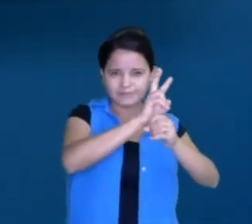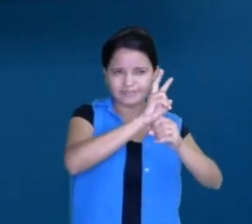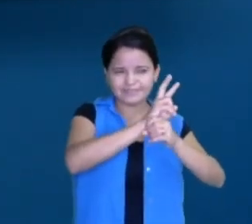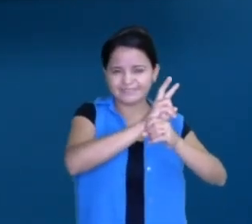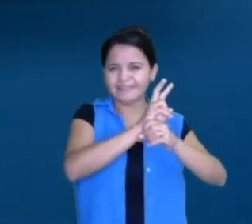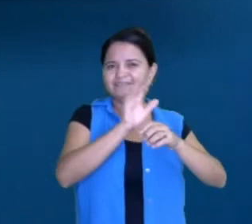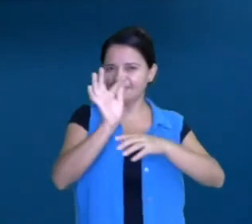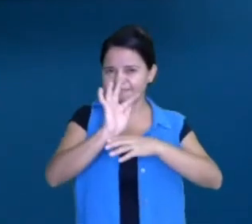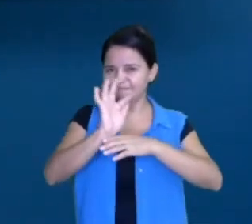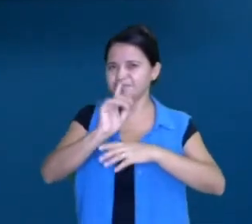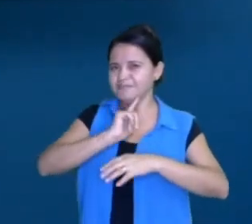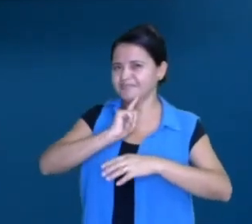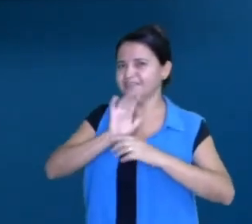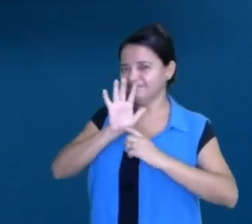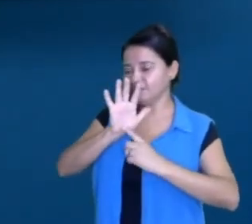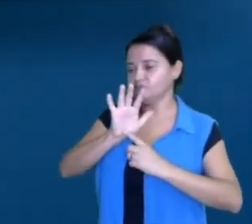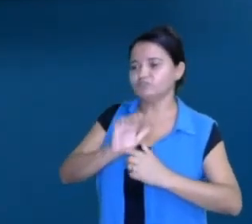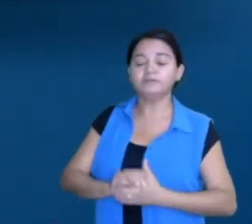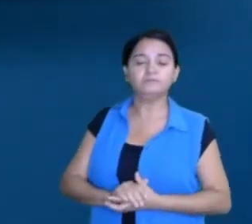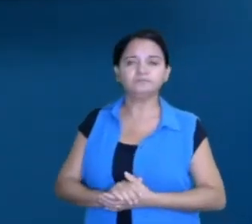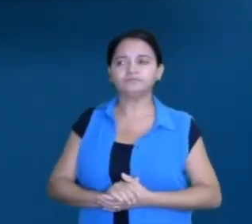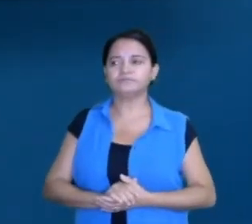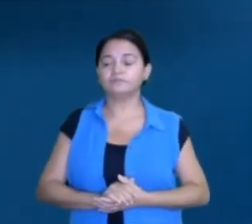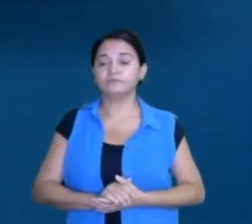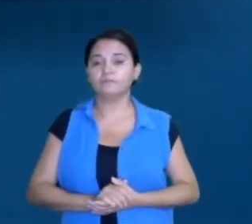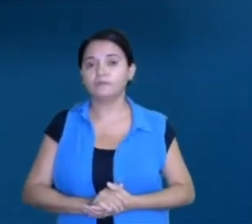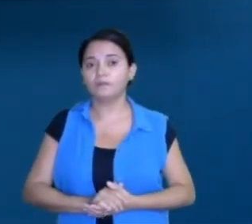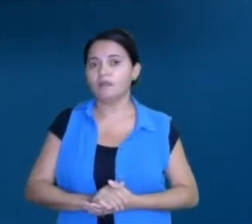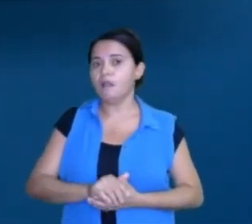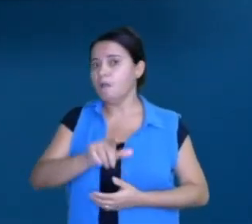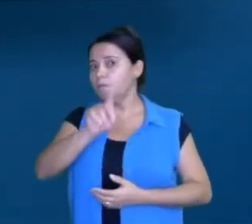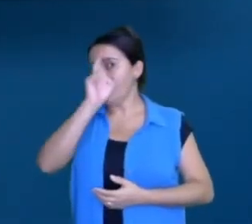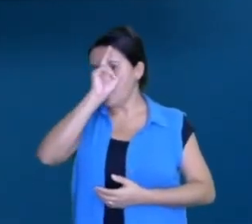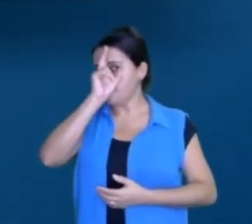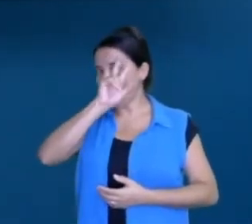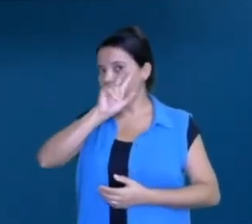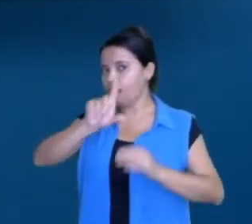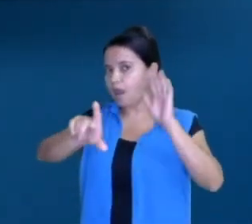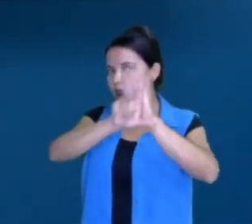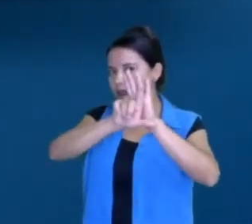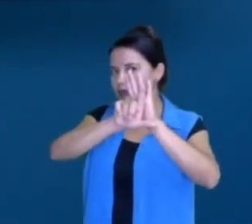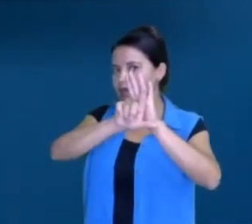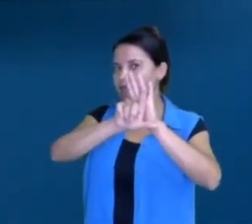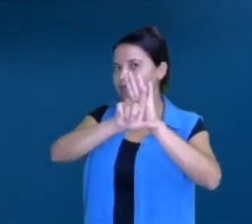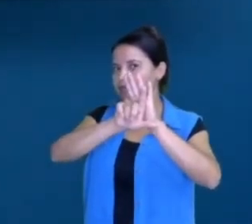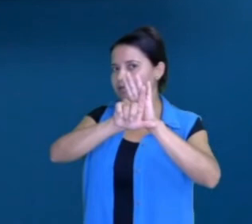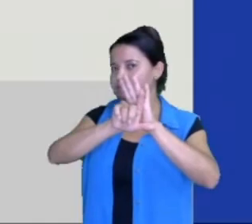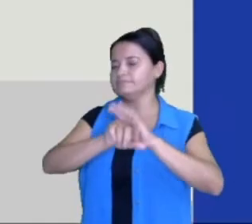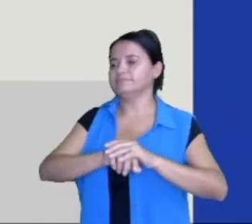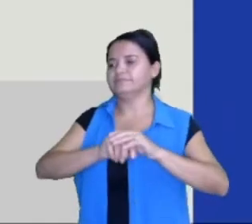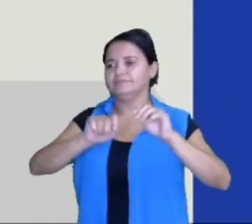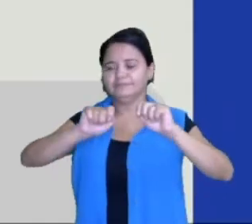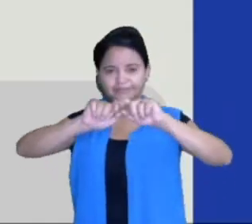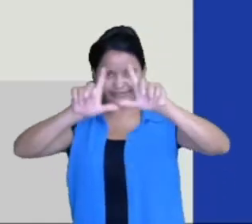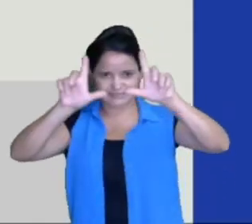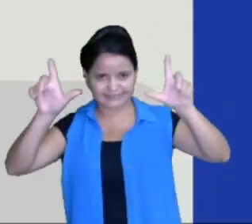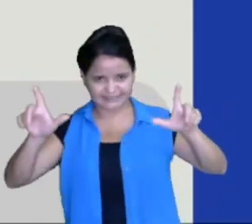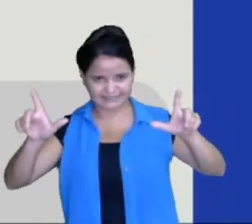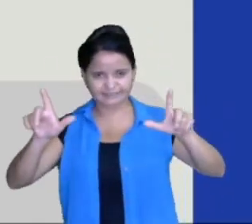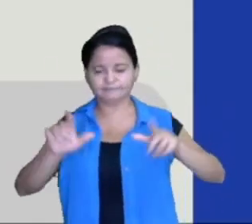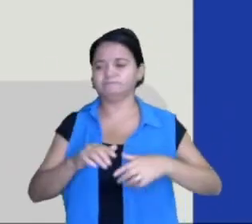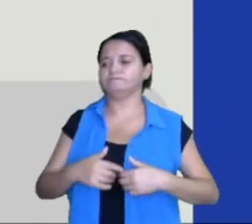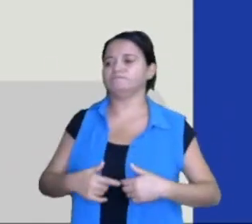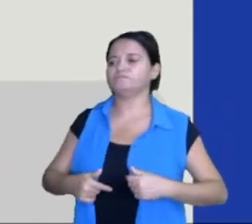Bom, vamos dar uma revisão sobre as leis que eu falei agora há pouco. Vou pedir para o pessoal abrir a imagem, tá